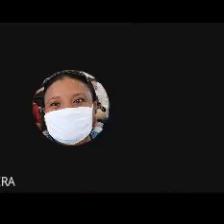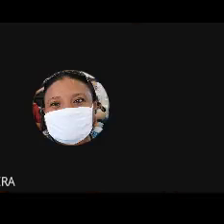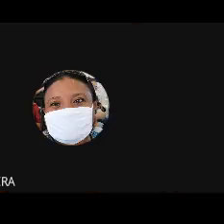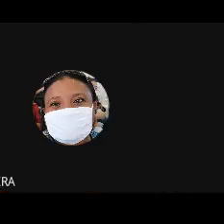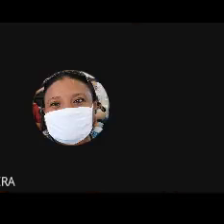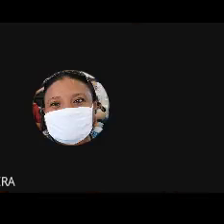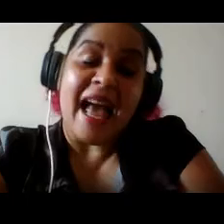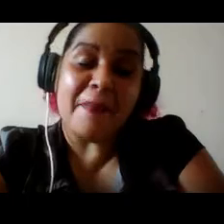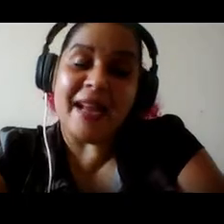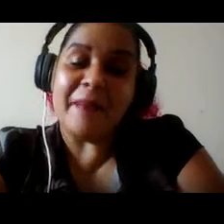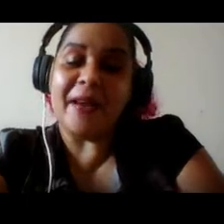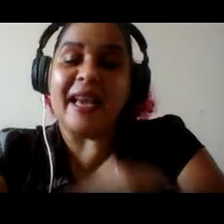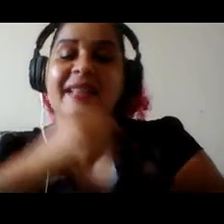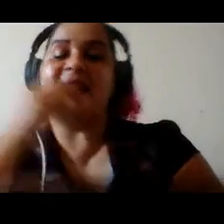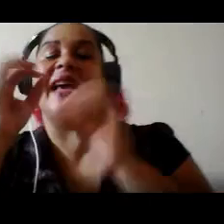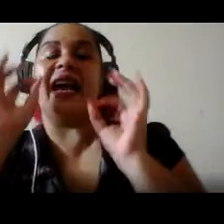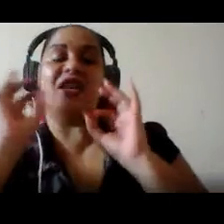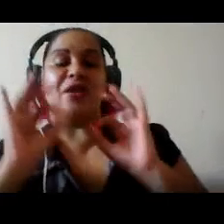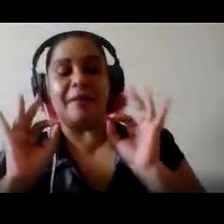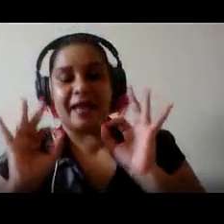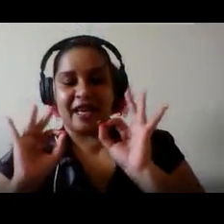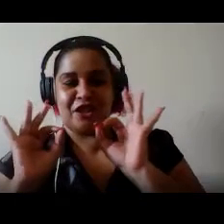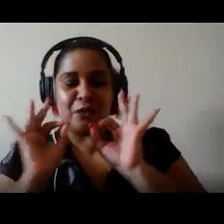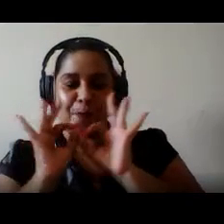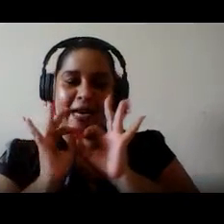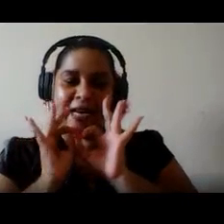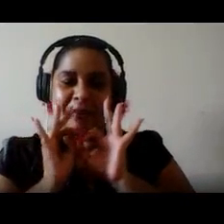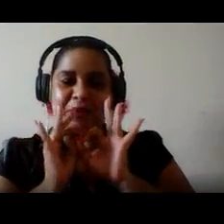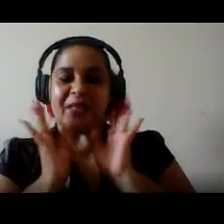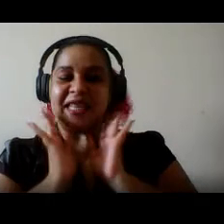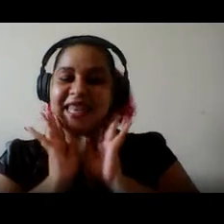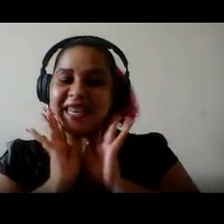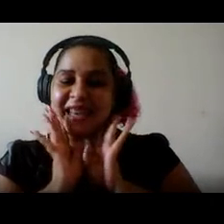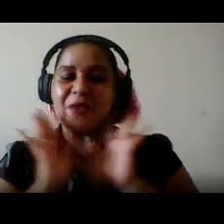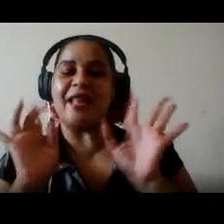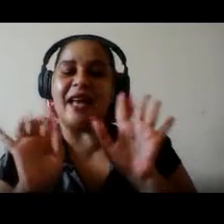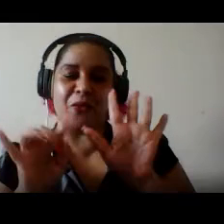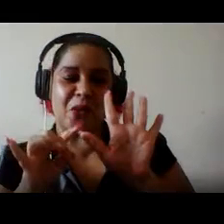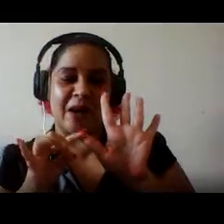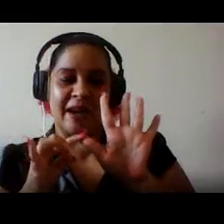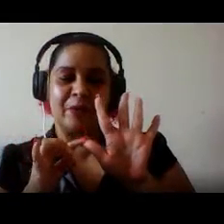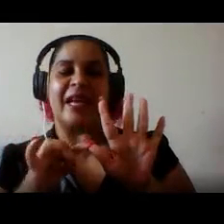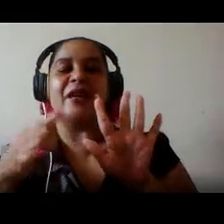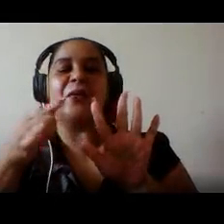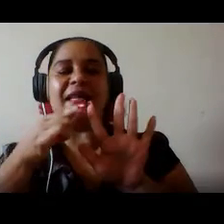perguntar outra coisa. É porque é a questão, lembra da questão do parâmetro? Vocês têm que ter cuidado com